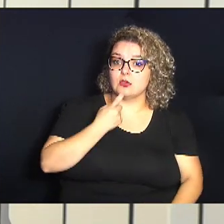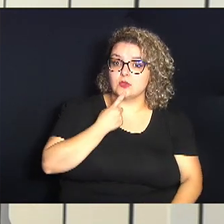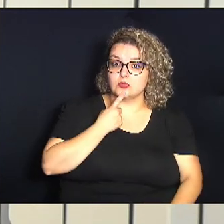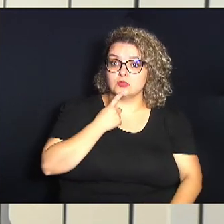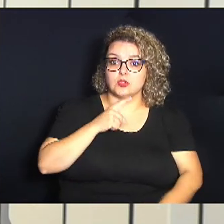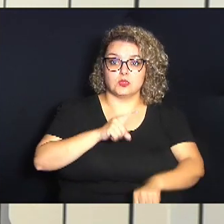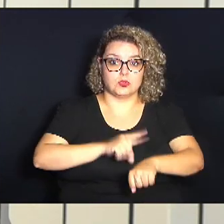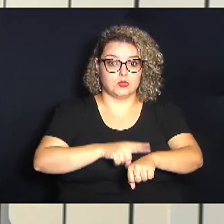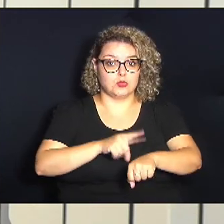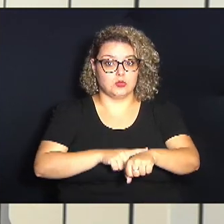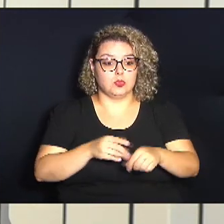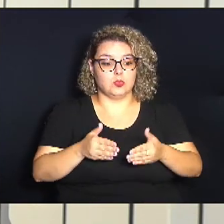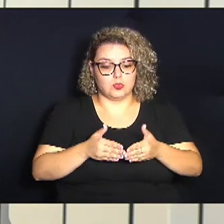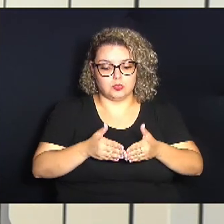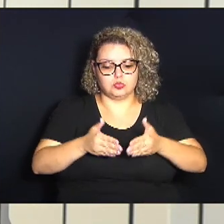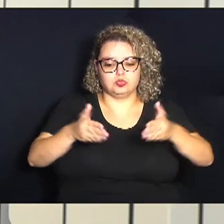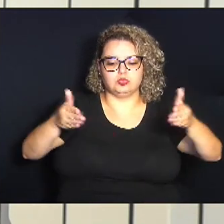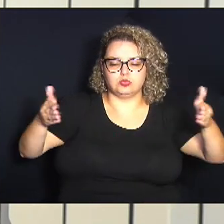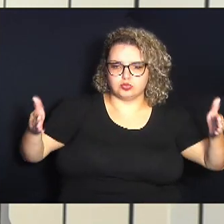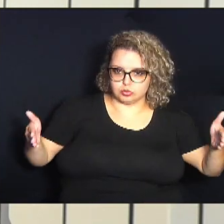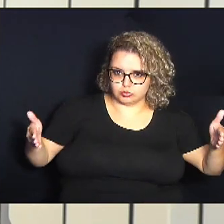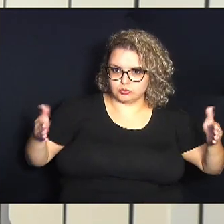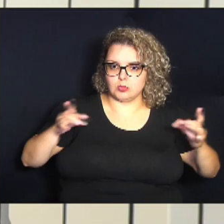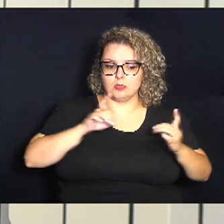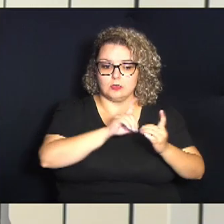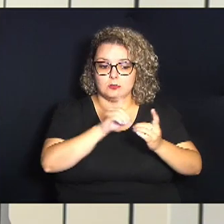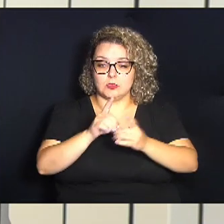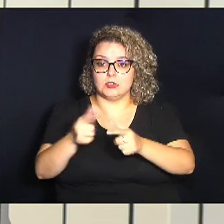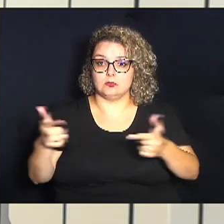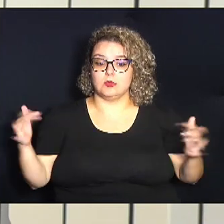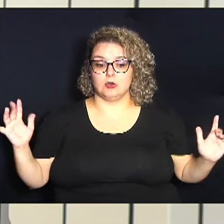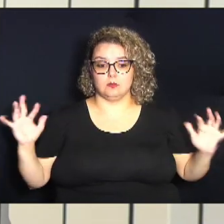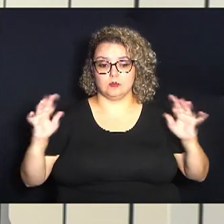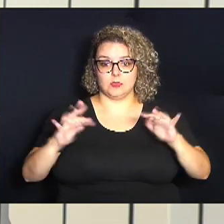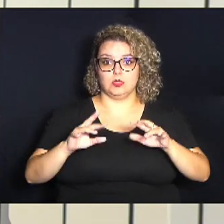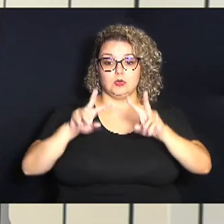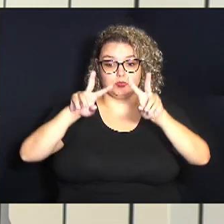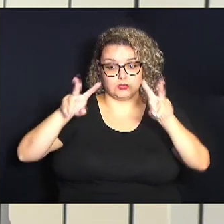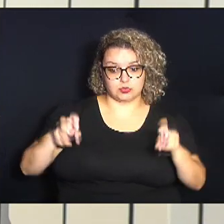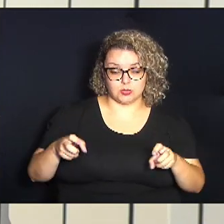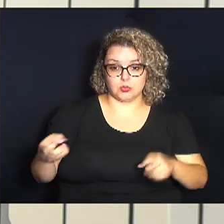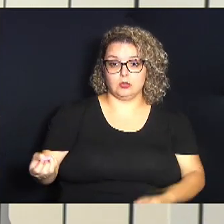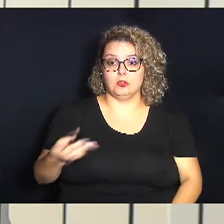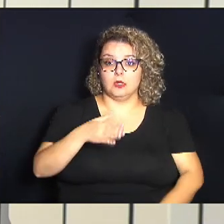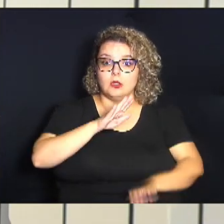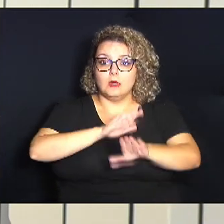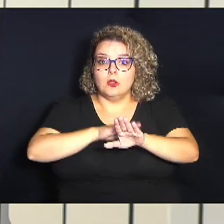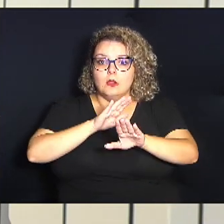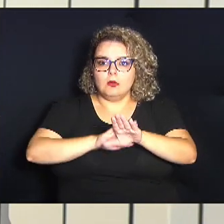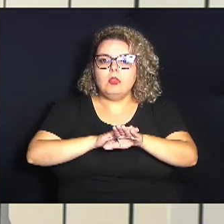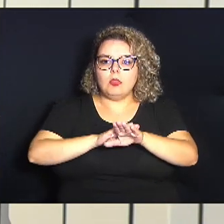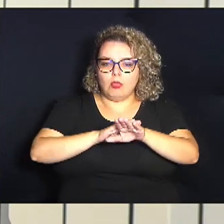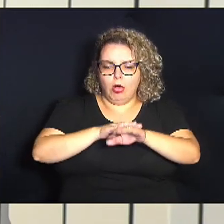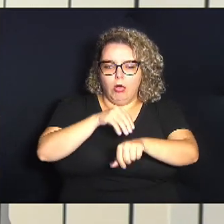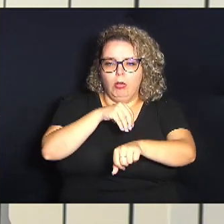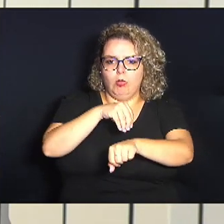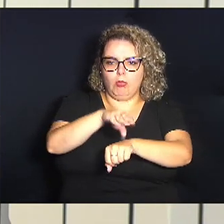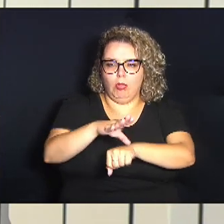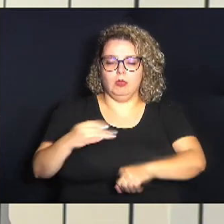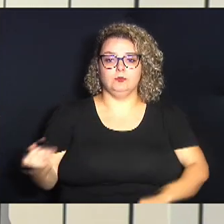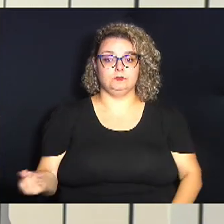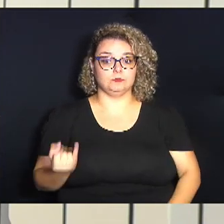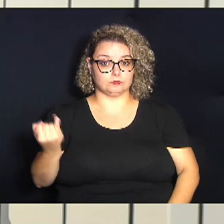horário estendido para atender este maior fluxo. Sobre este novo funcionamento e dicas